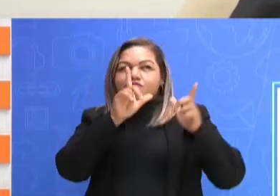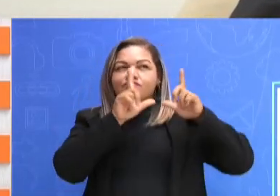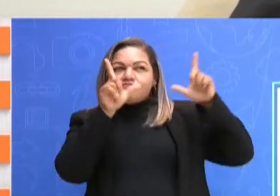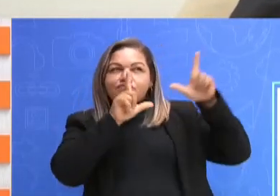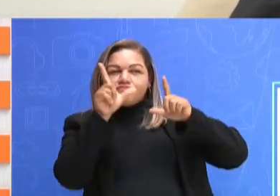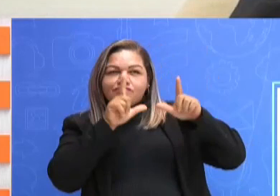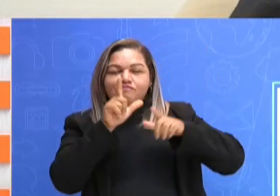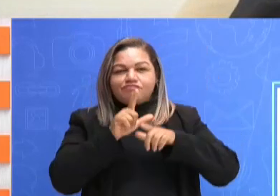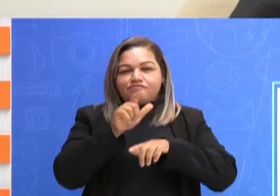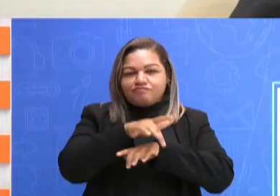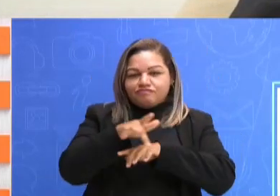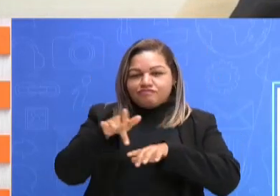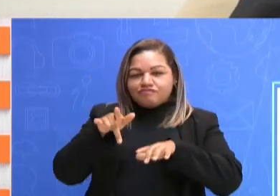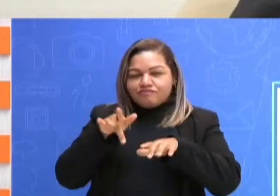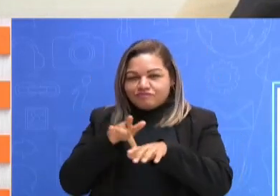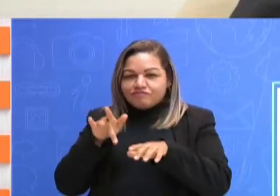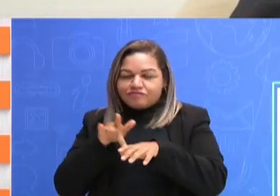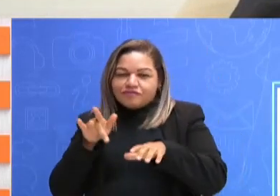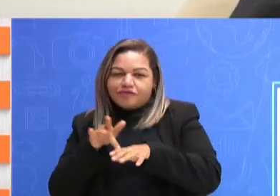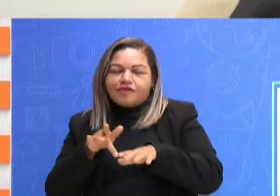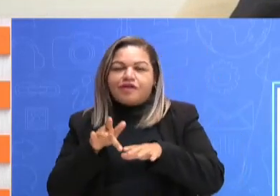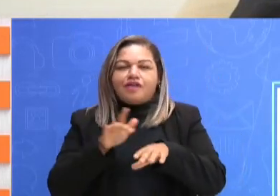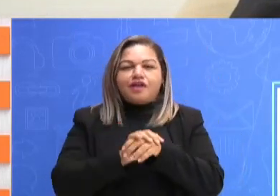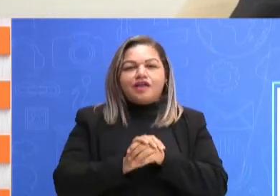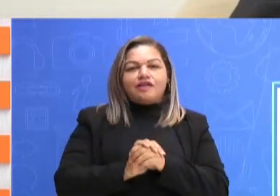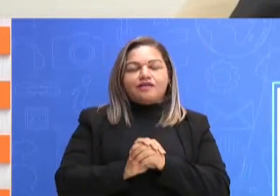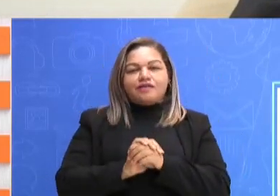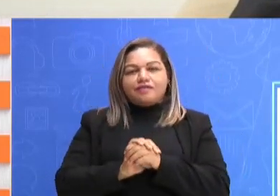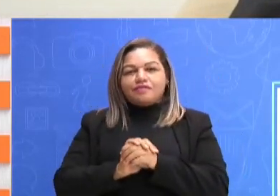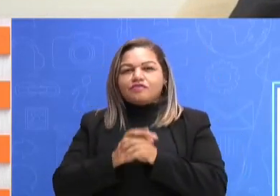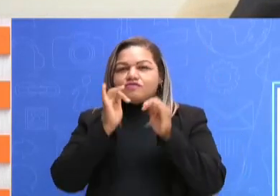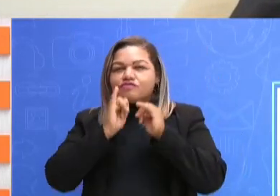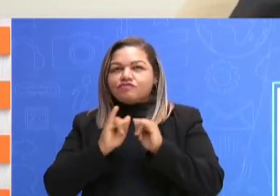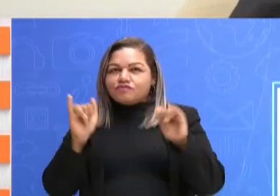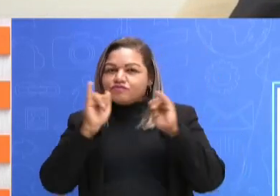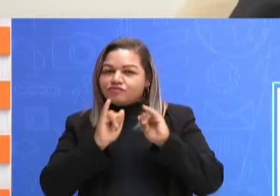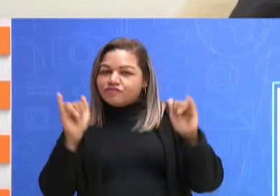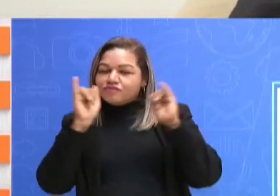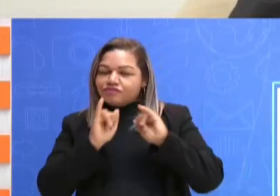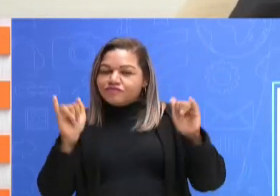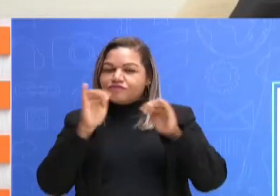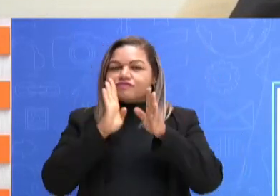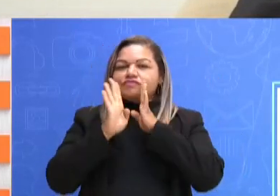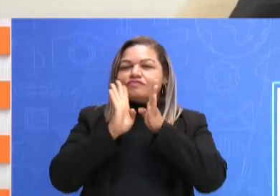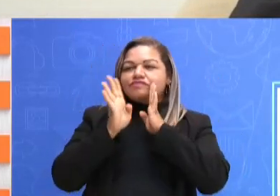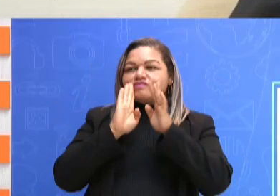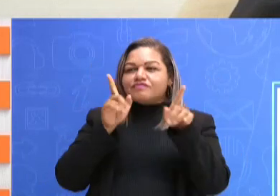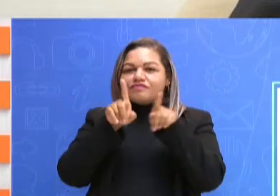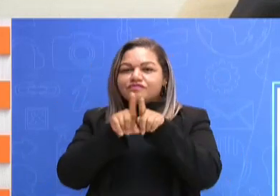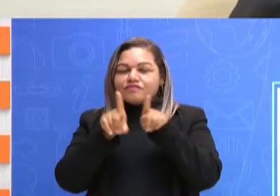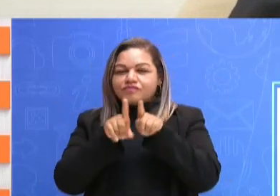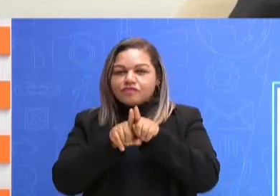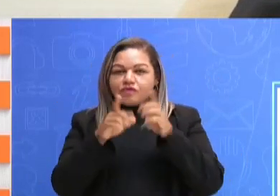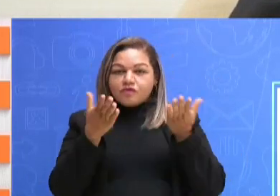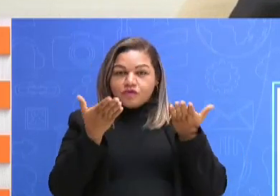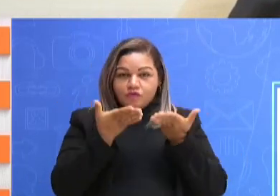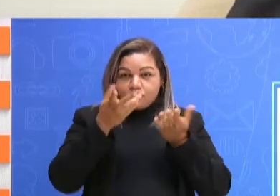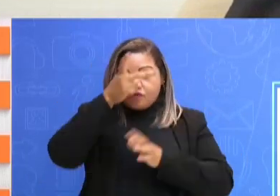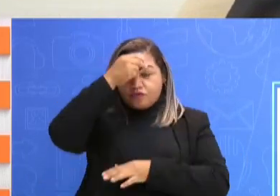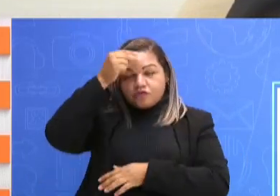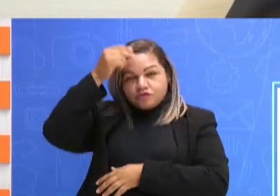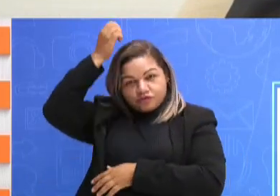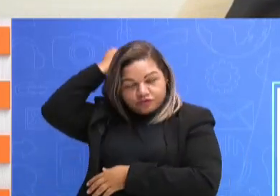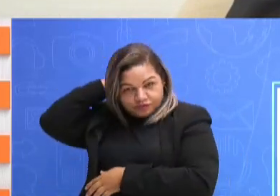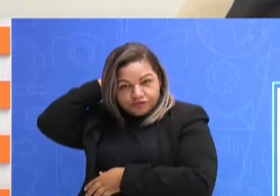online para você acompanhar aí nas redes sociais do Sistema Guanaré de Comunicação em nosso Facebook. A gente está recebendo aqui hoje o prefeito